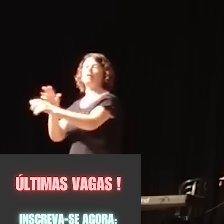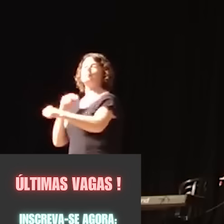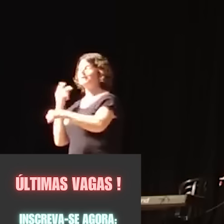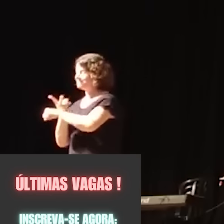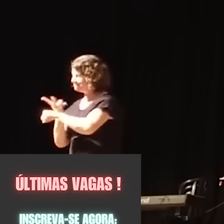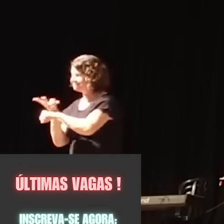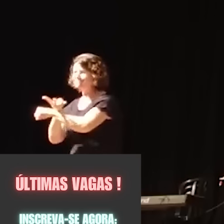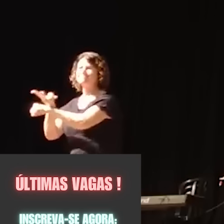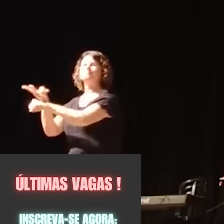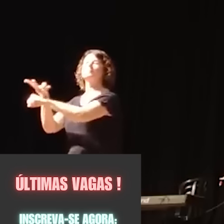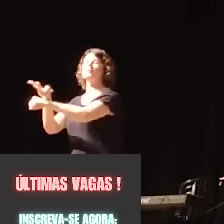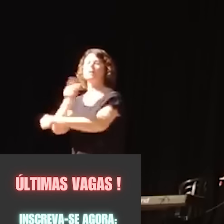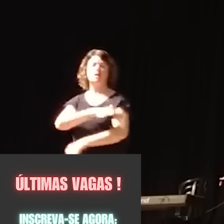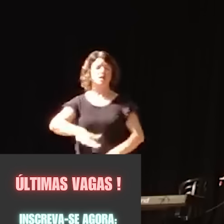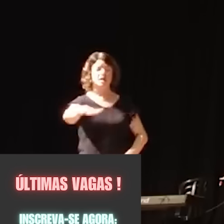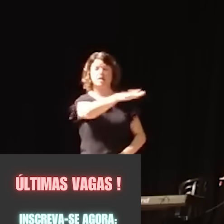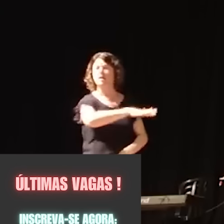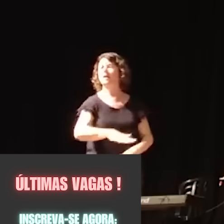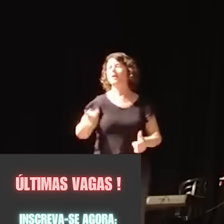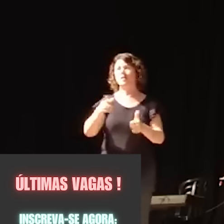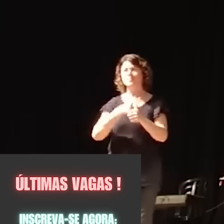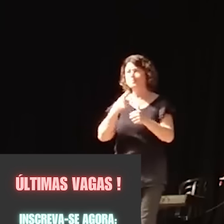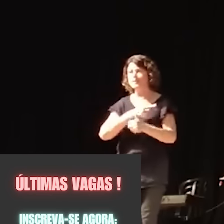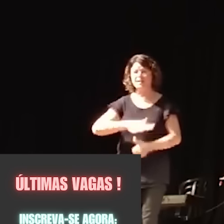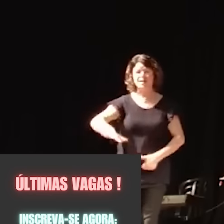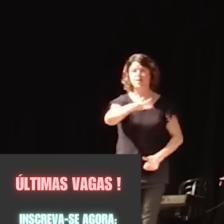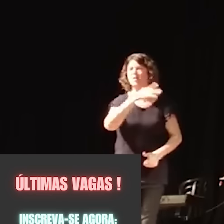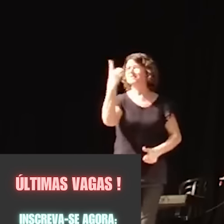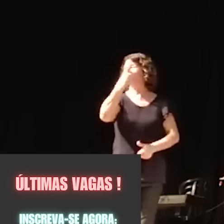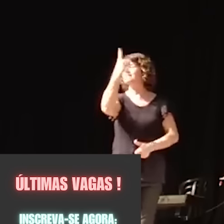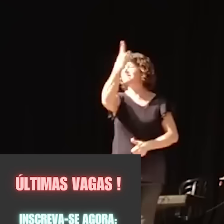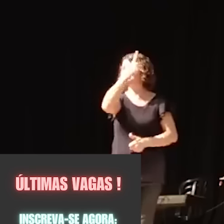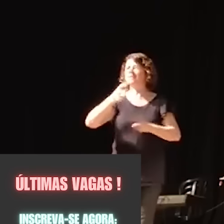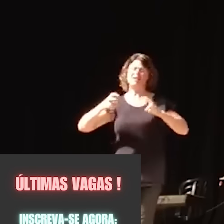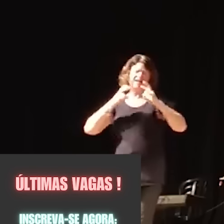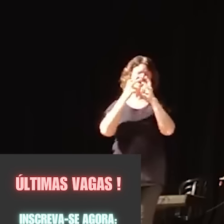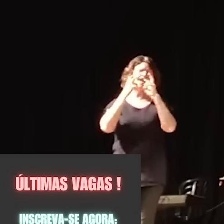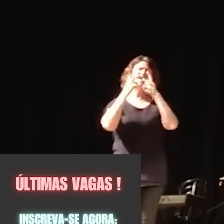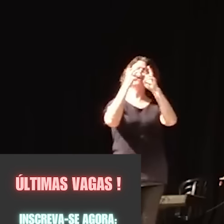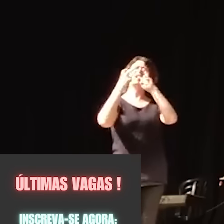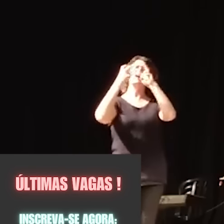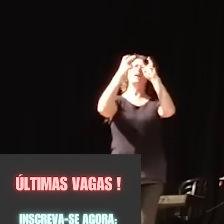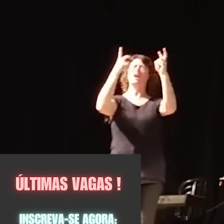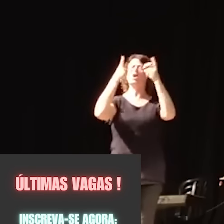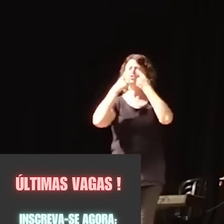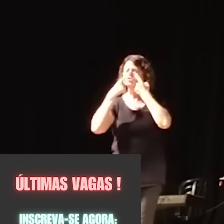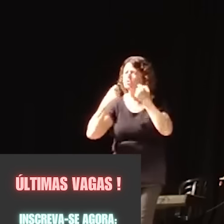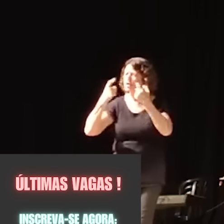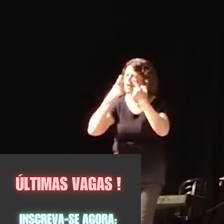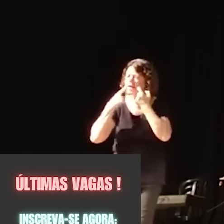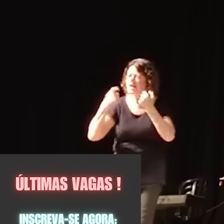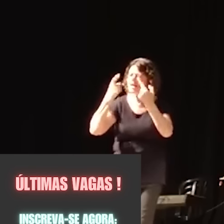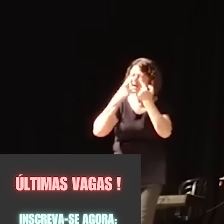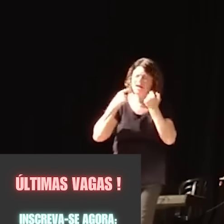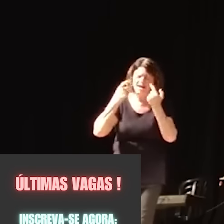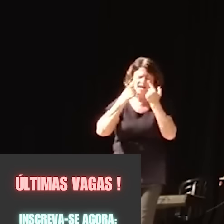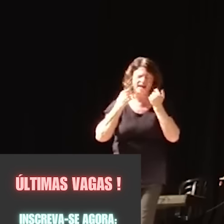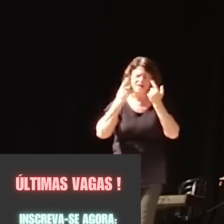Davi e o povo que se achava com ele alçaram a sua voz e choraram até que neles não